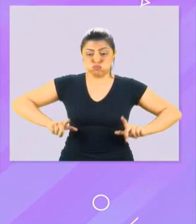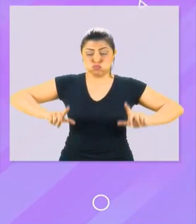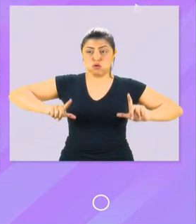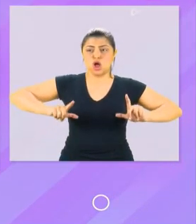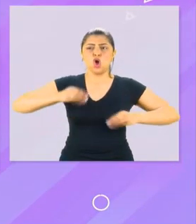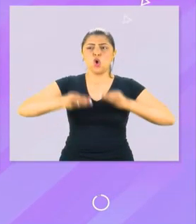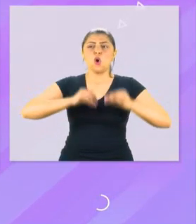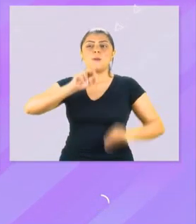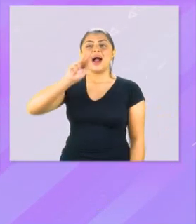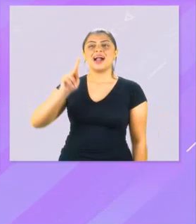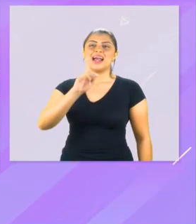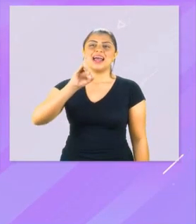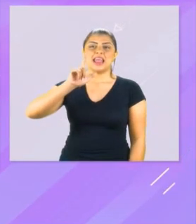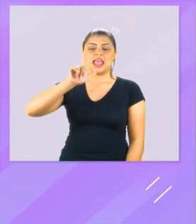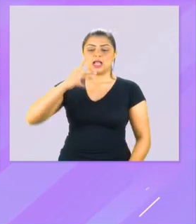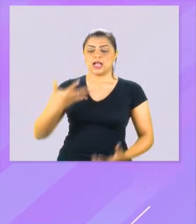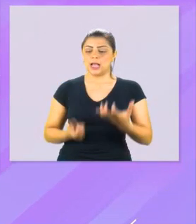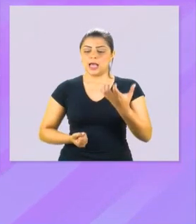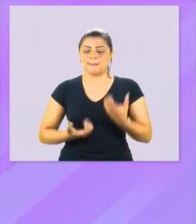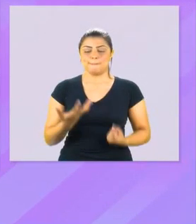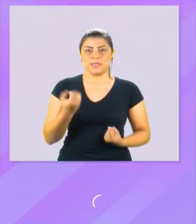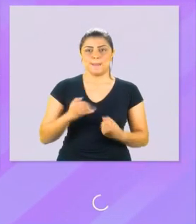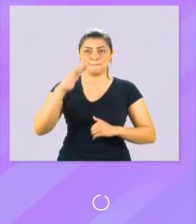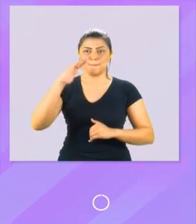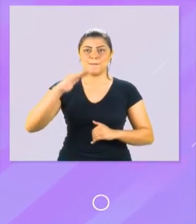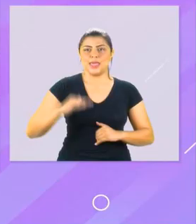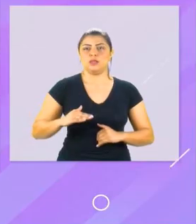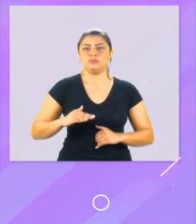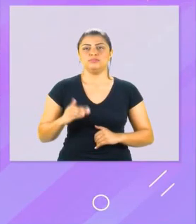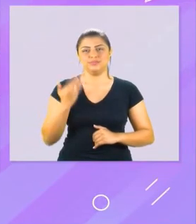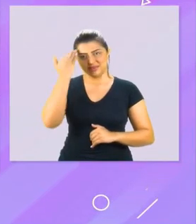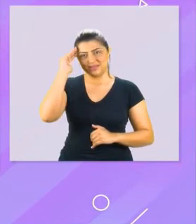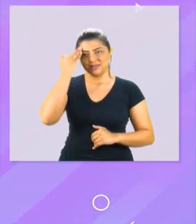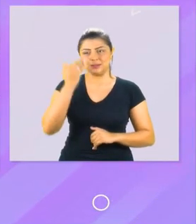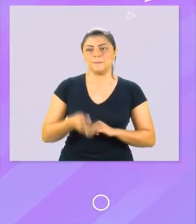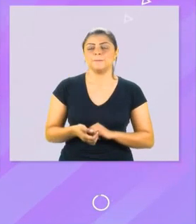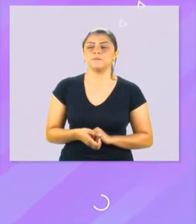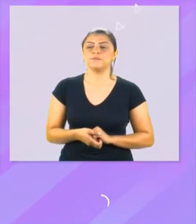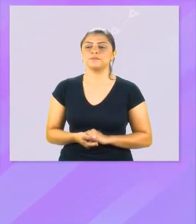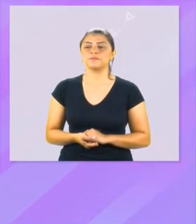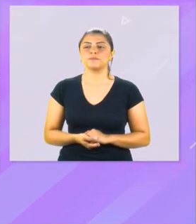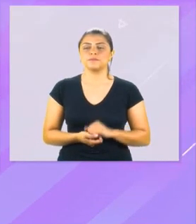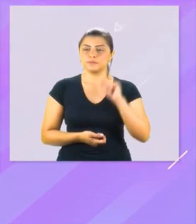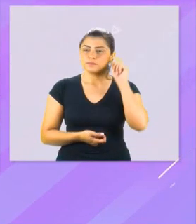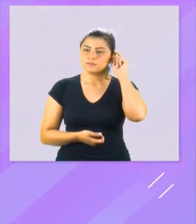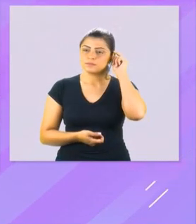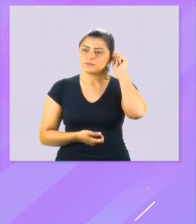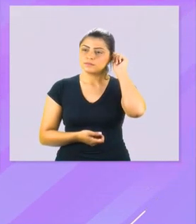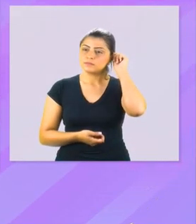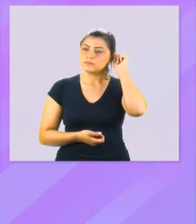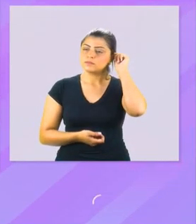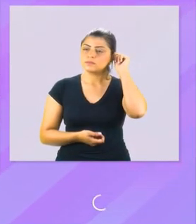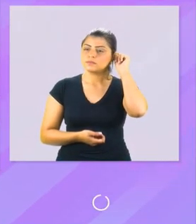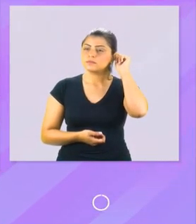nessa distribuição, quem faz a captação deste excesso é a HDL, a lipoproteína de alta